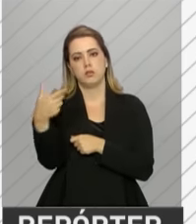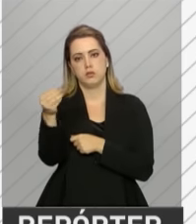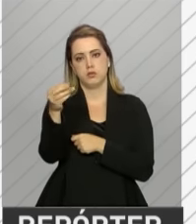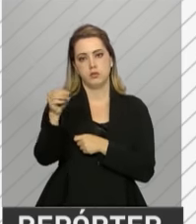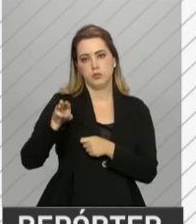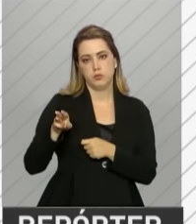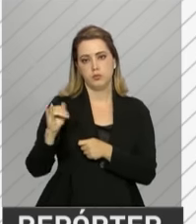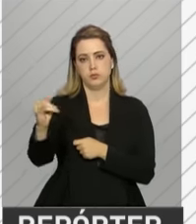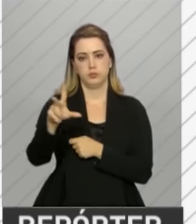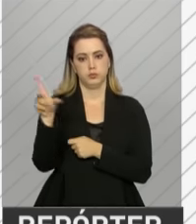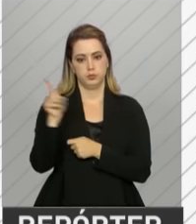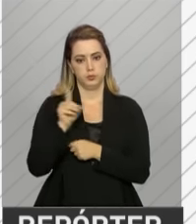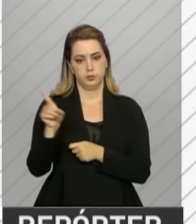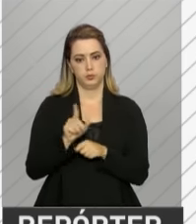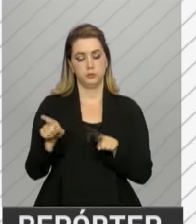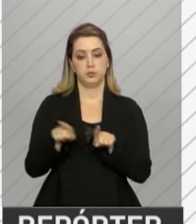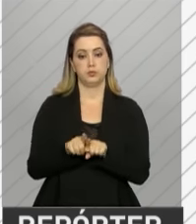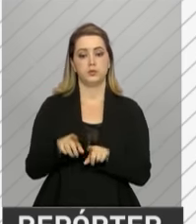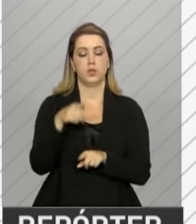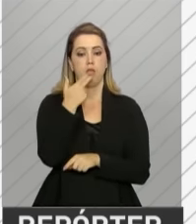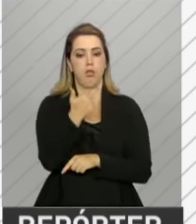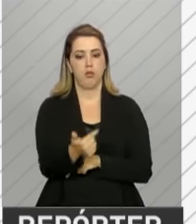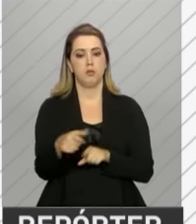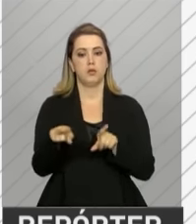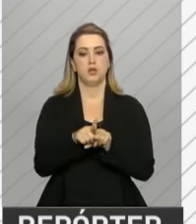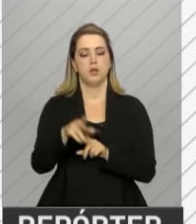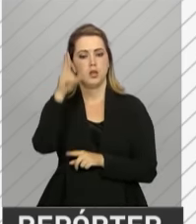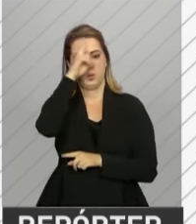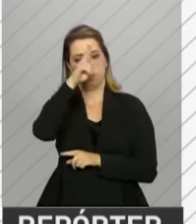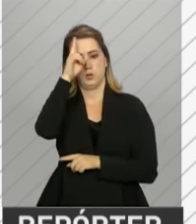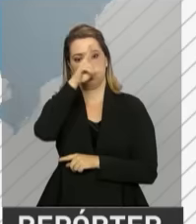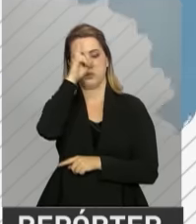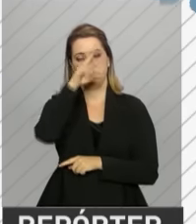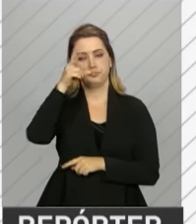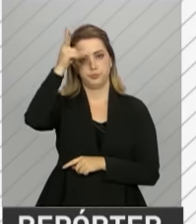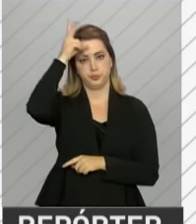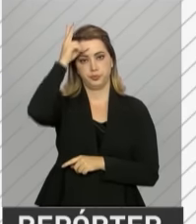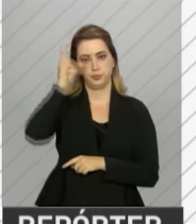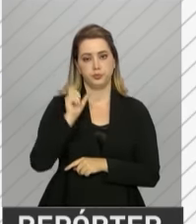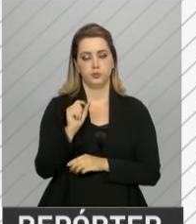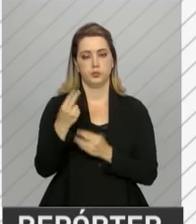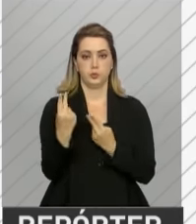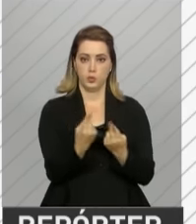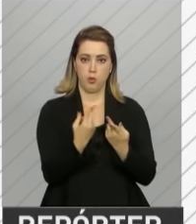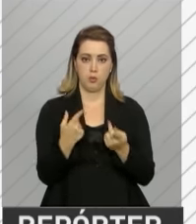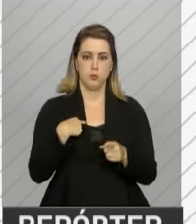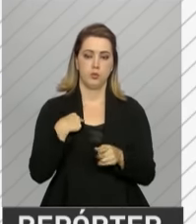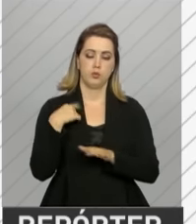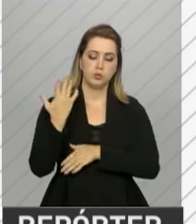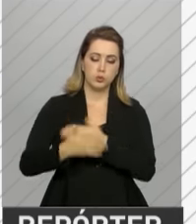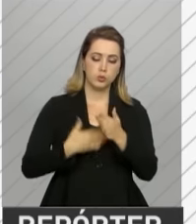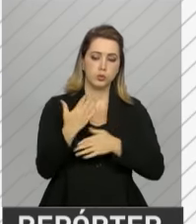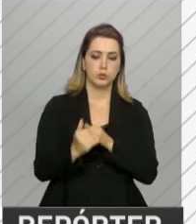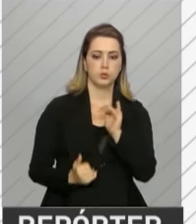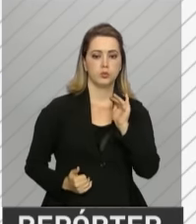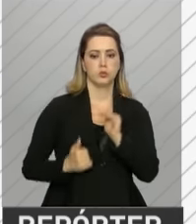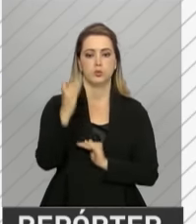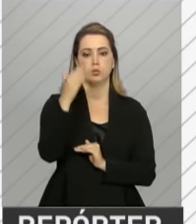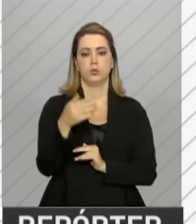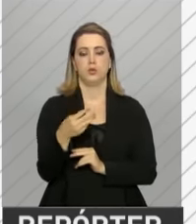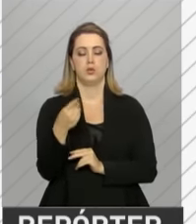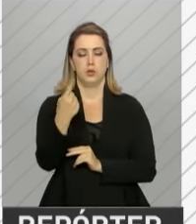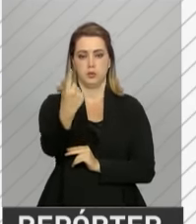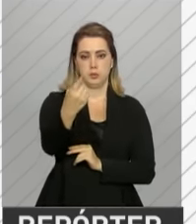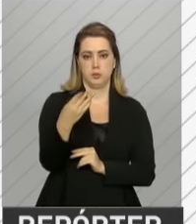Bilhões de Dólares além da língua cultura e história comuns o comércio entre os dois países passou 1 bilhão me de